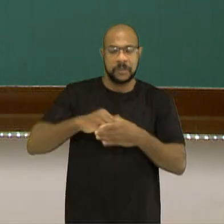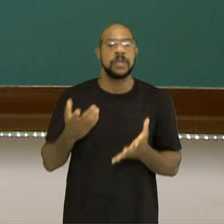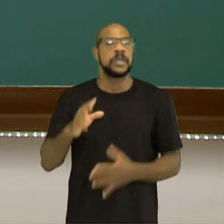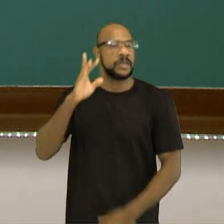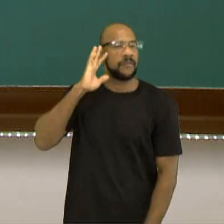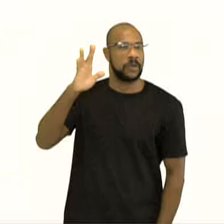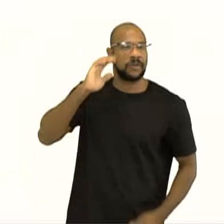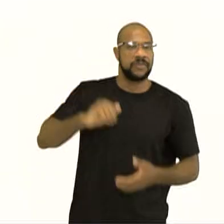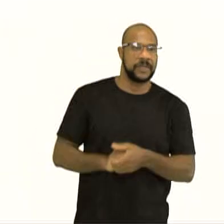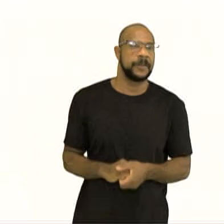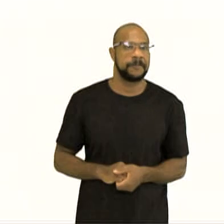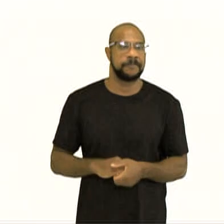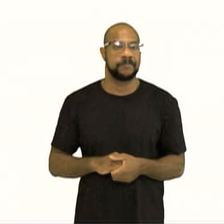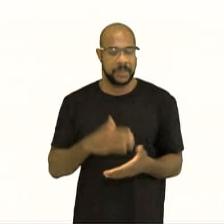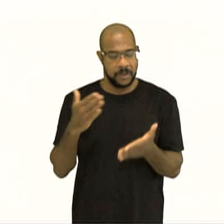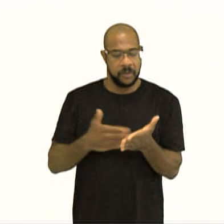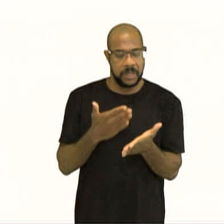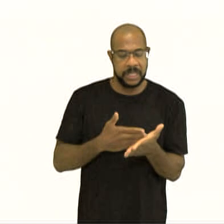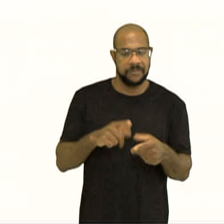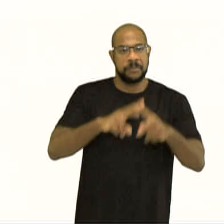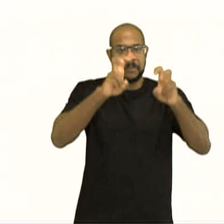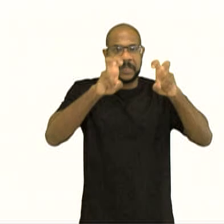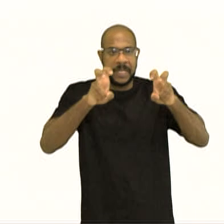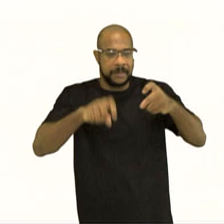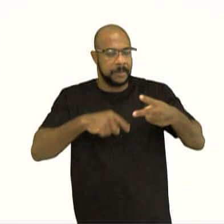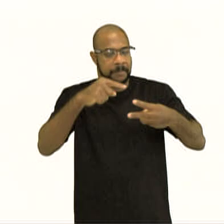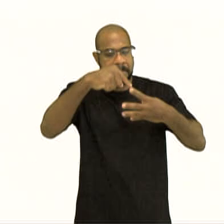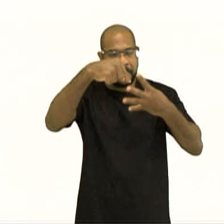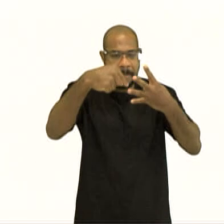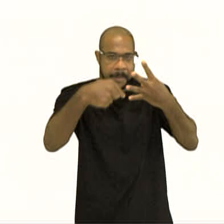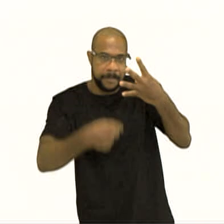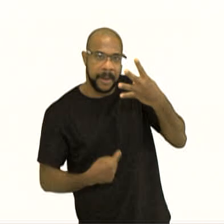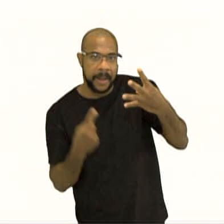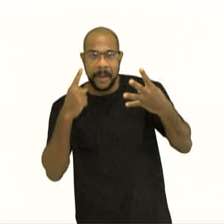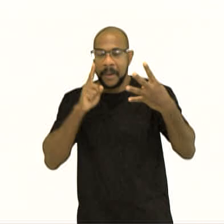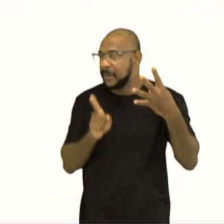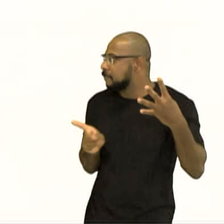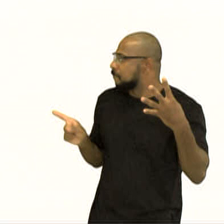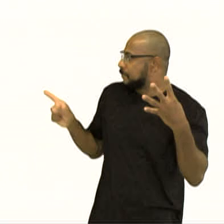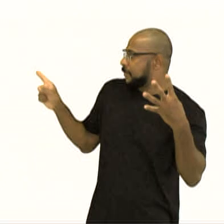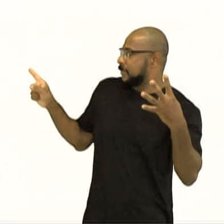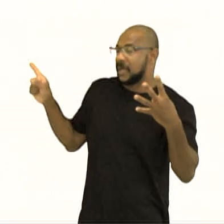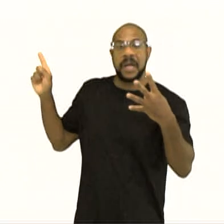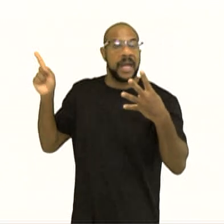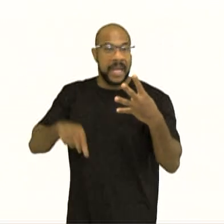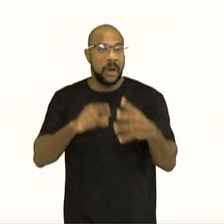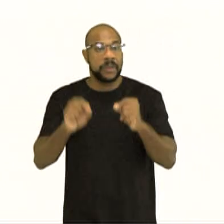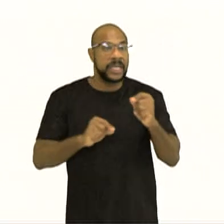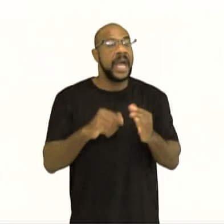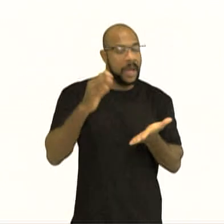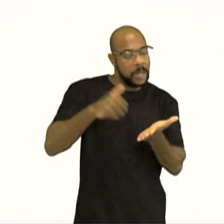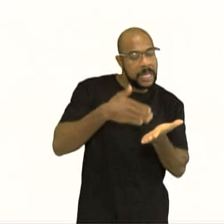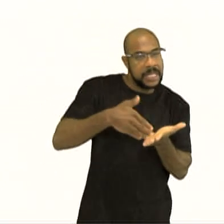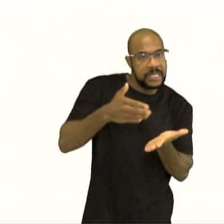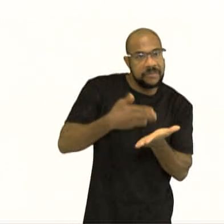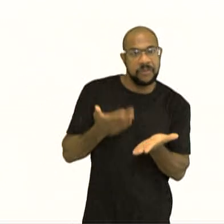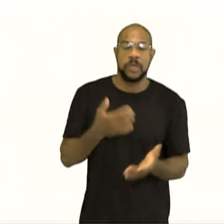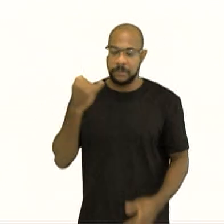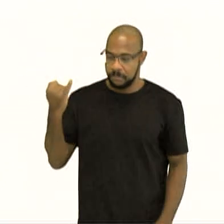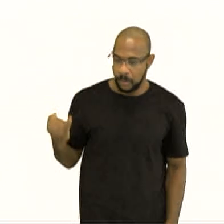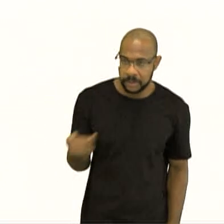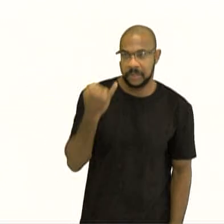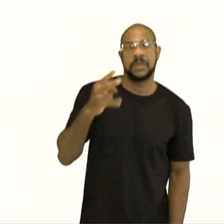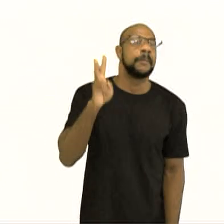obras estão a Apologia de Sócrates, Górgias, a República, que é um livro essencial para a história